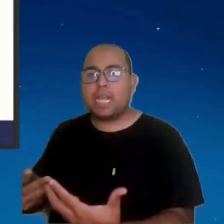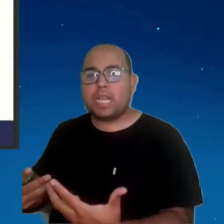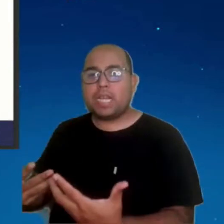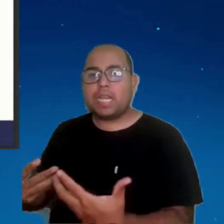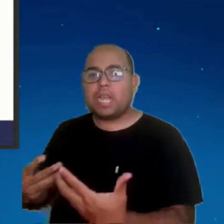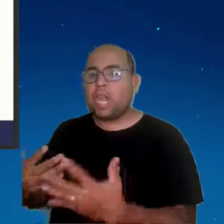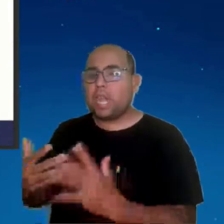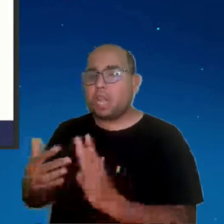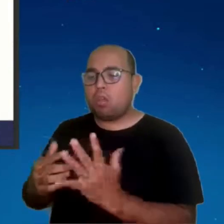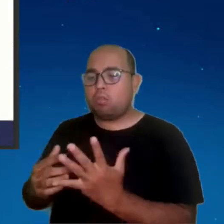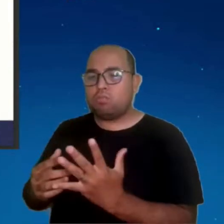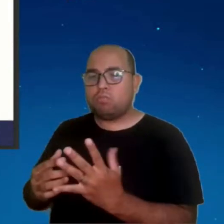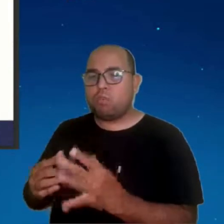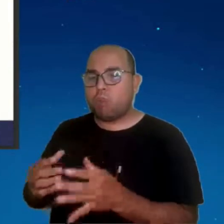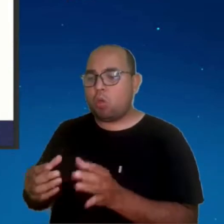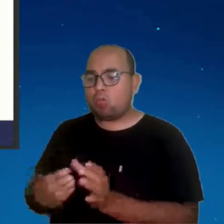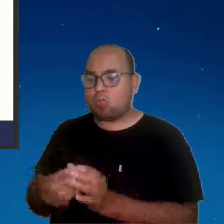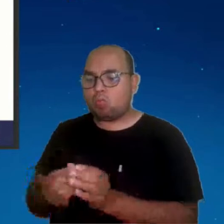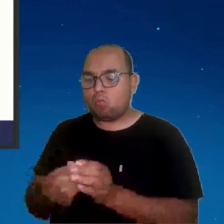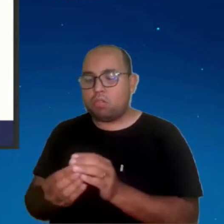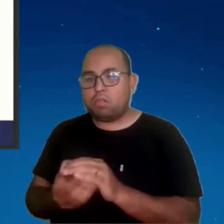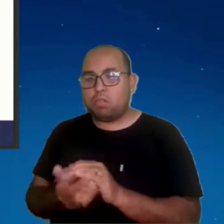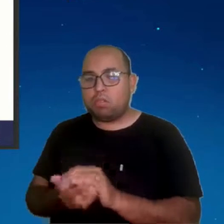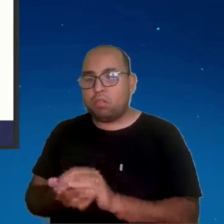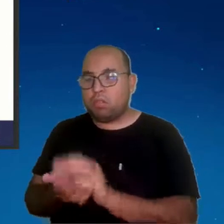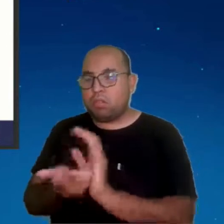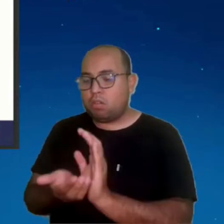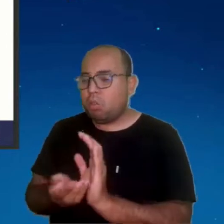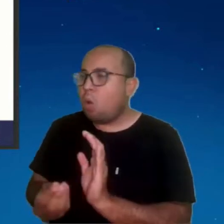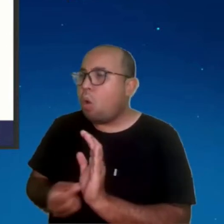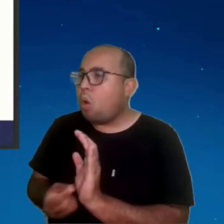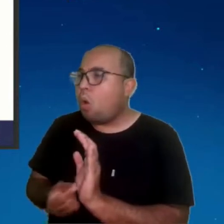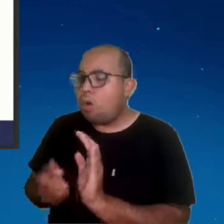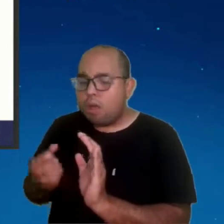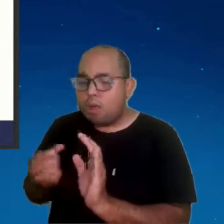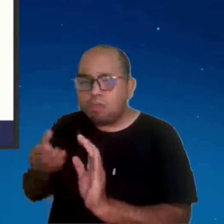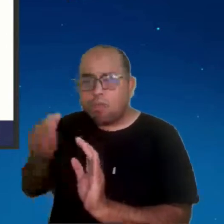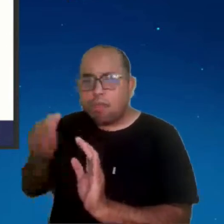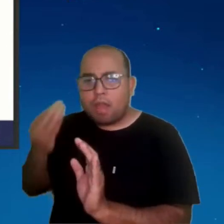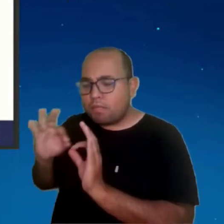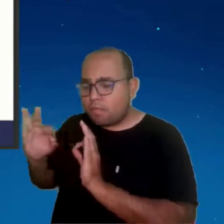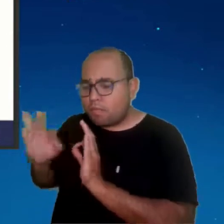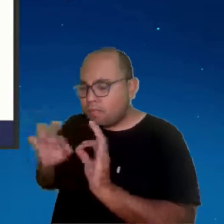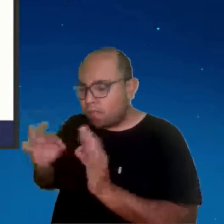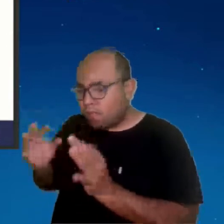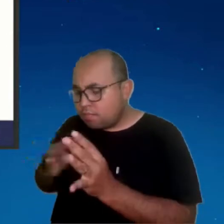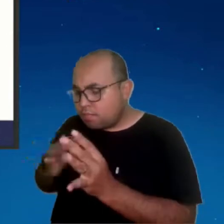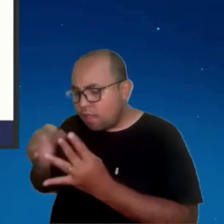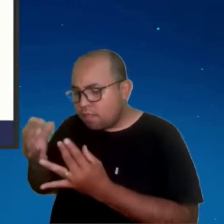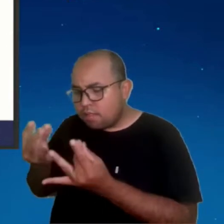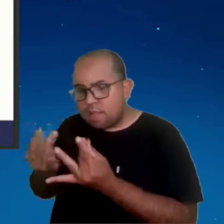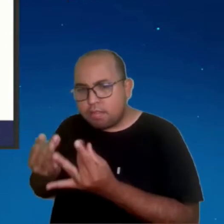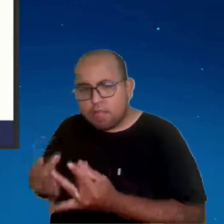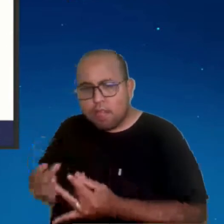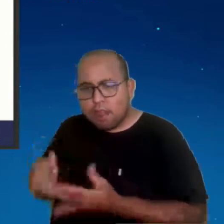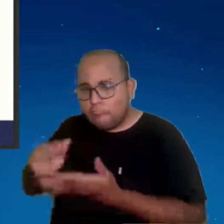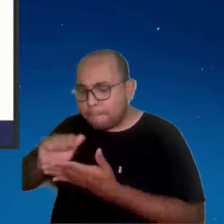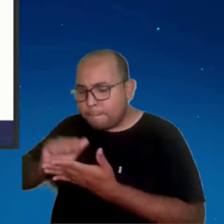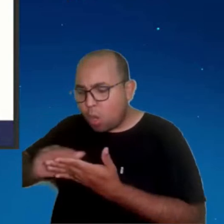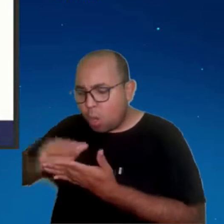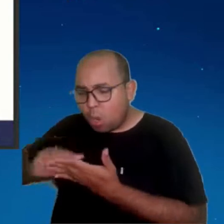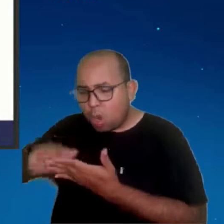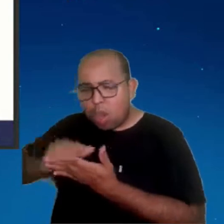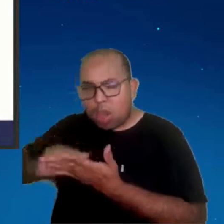essa joia, esse produto que foi tão bem cuidado, tão bem feito, foi polido, passou por não sei